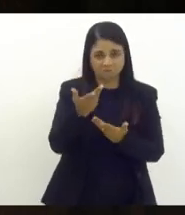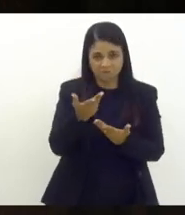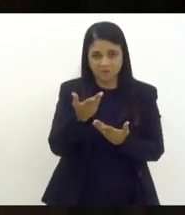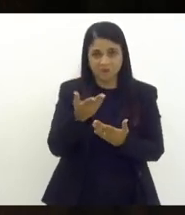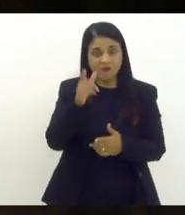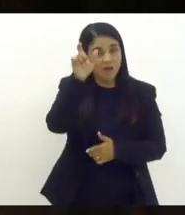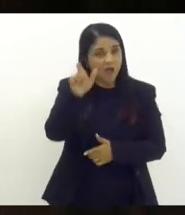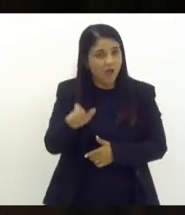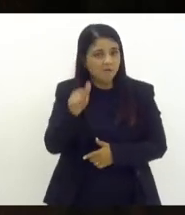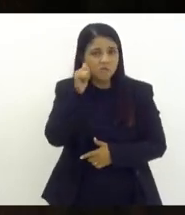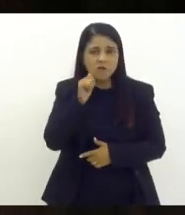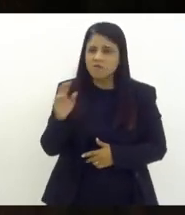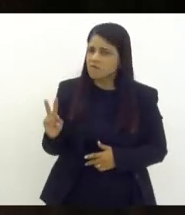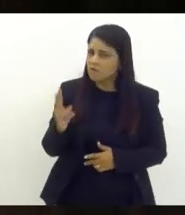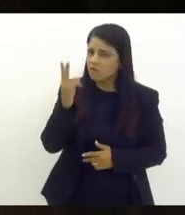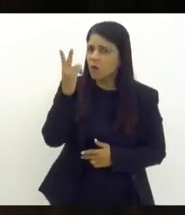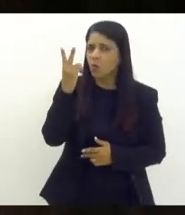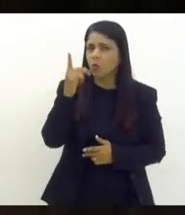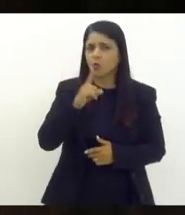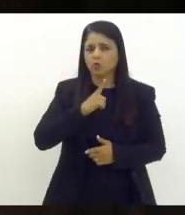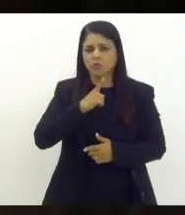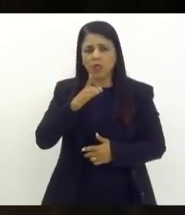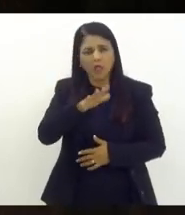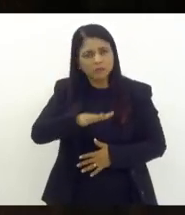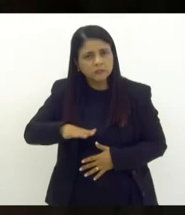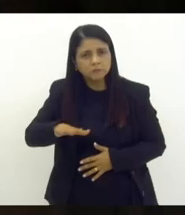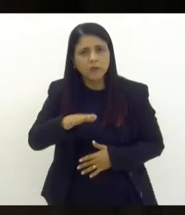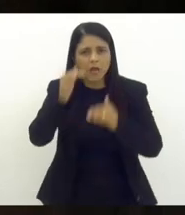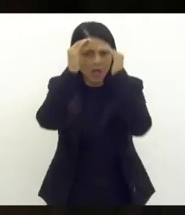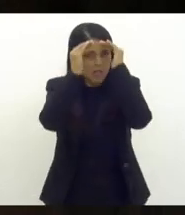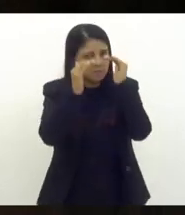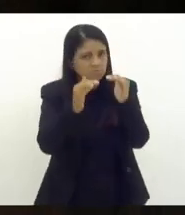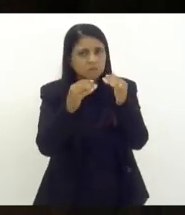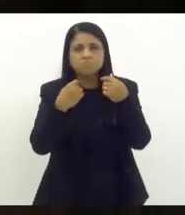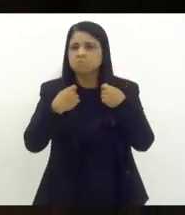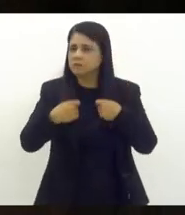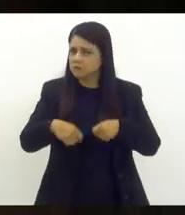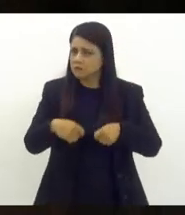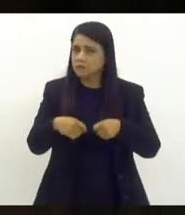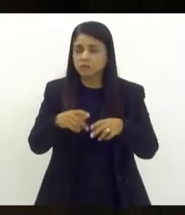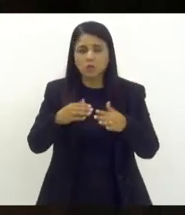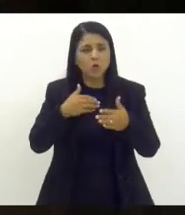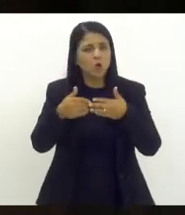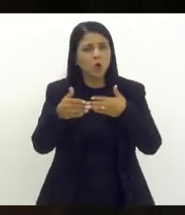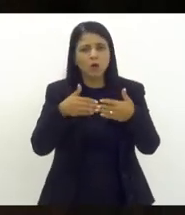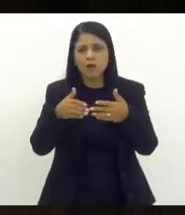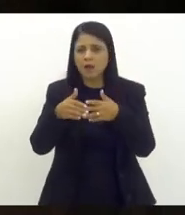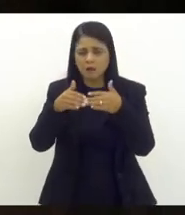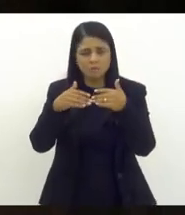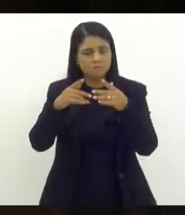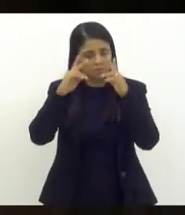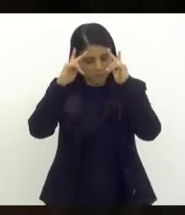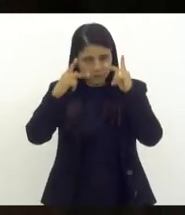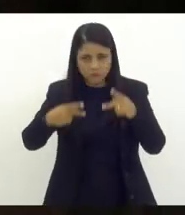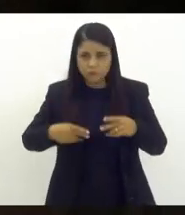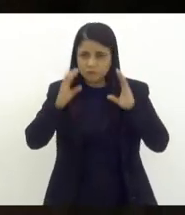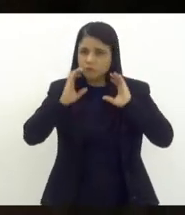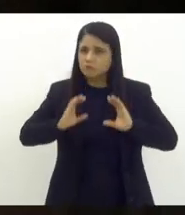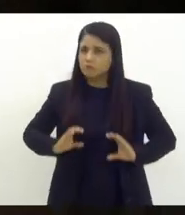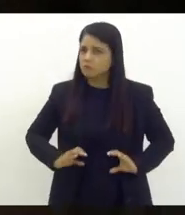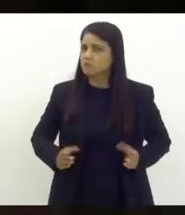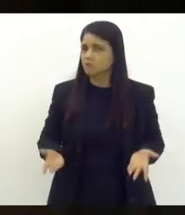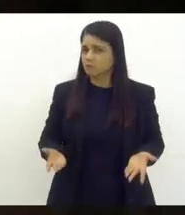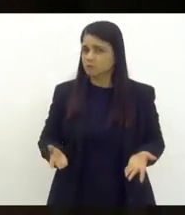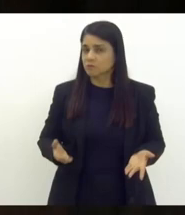ela tem seu valor ela tem o seu espaço Ela merece respeito como qualquer cidadão e